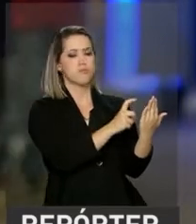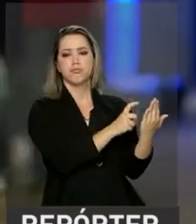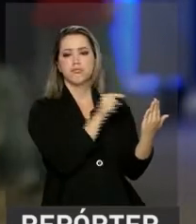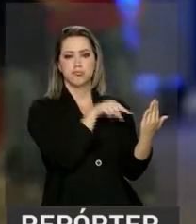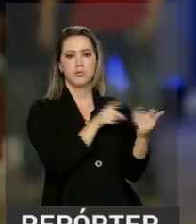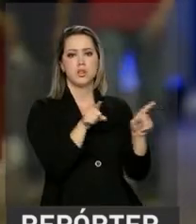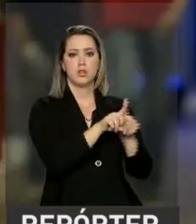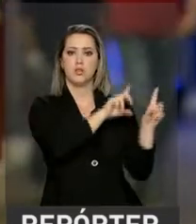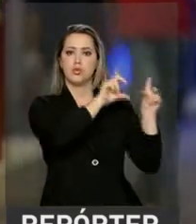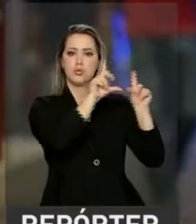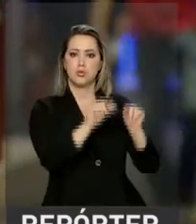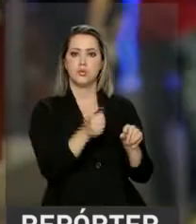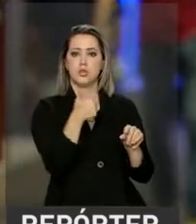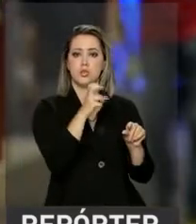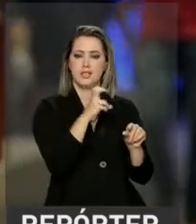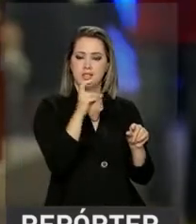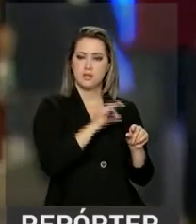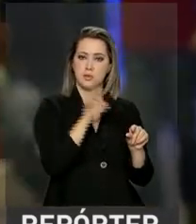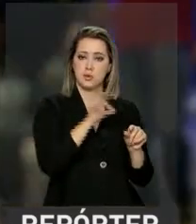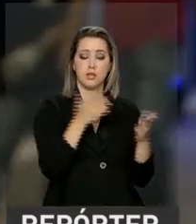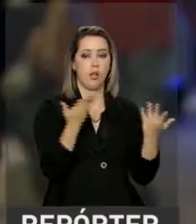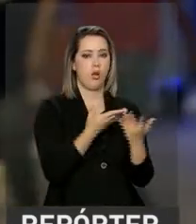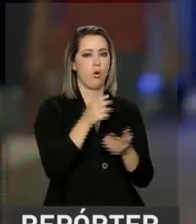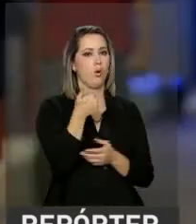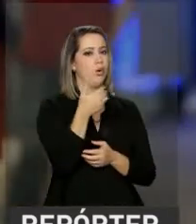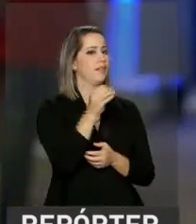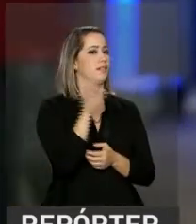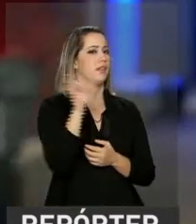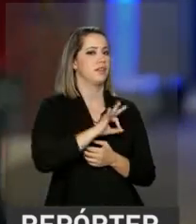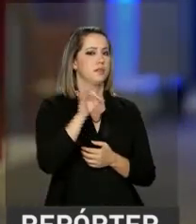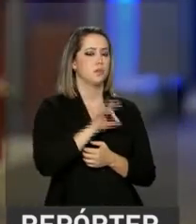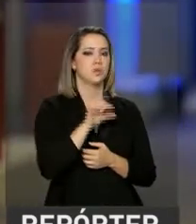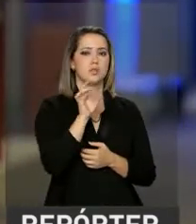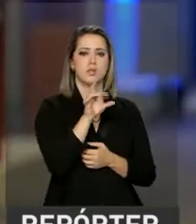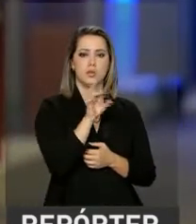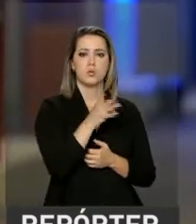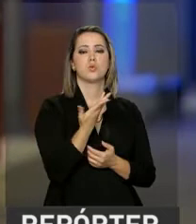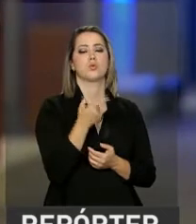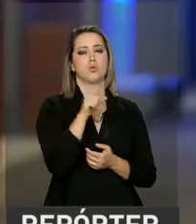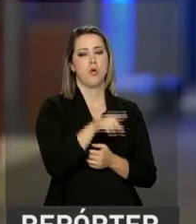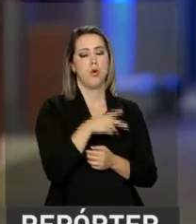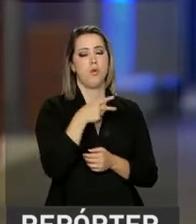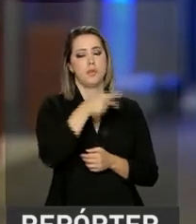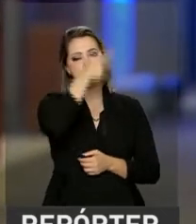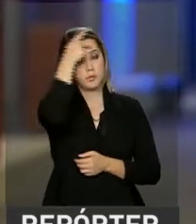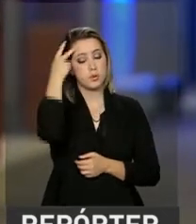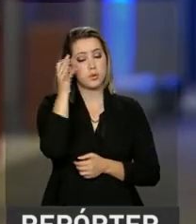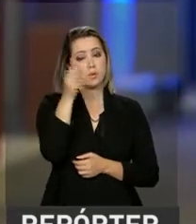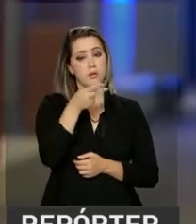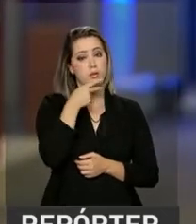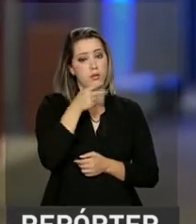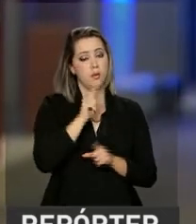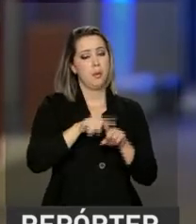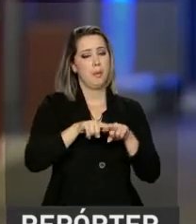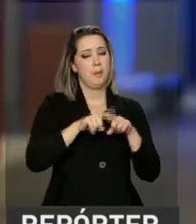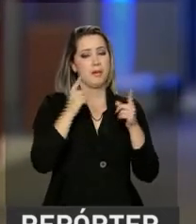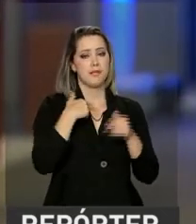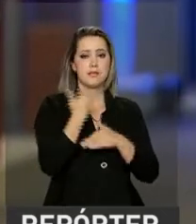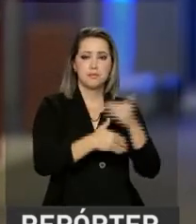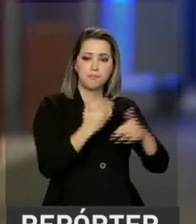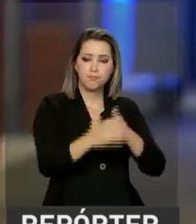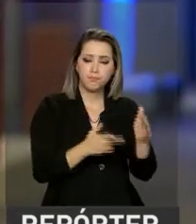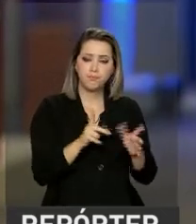reduzir, conseguimos reduzir de 15% para 10% do número de fumantes em 10 anos. É muito bom esse número, mas queremos avançar cada vez